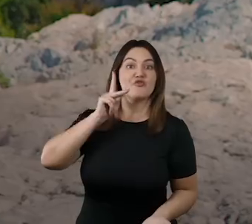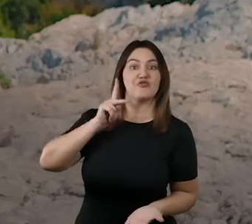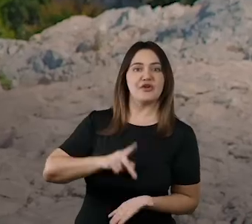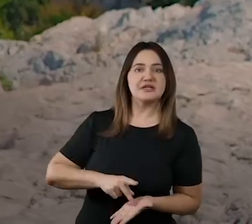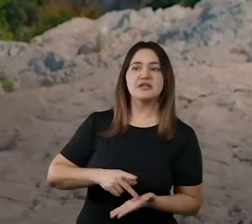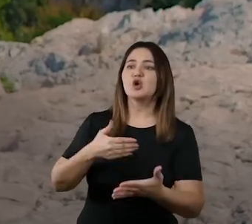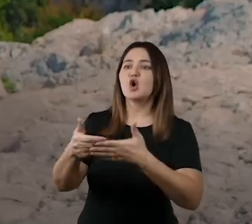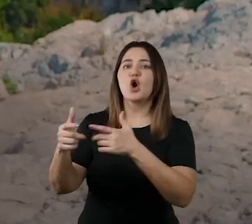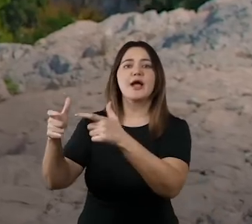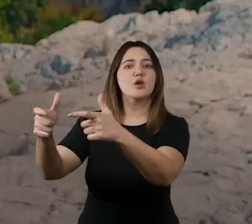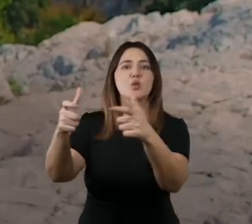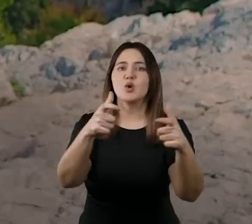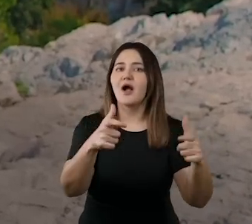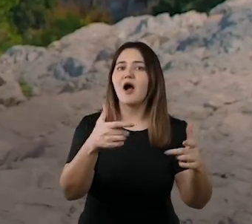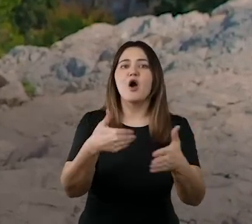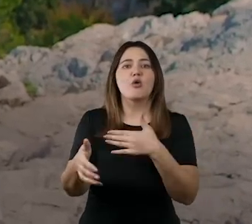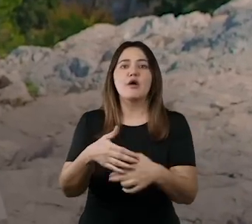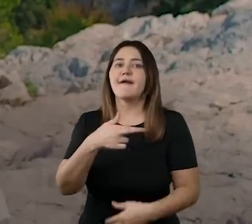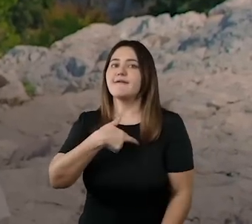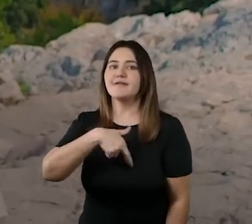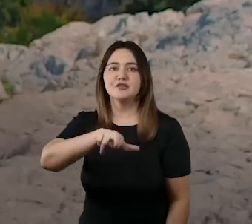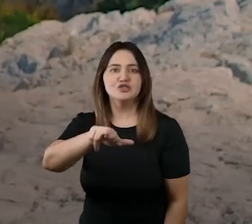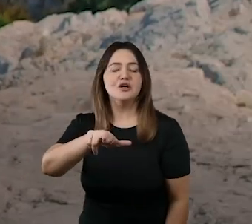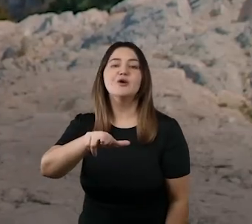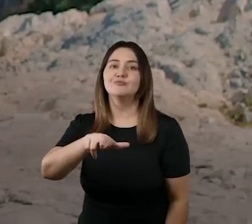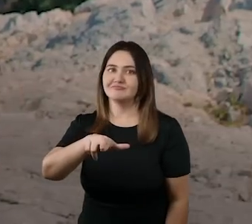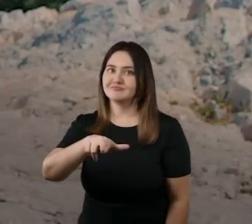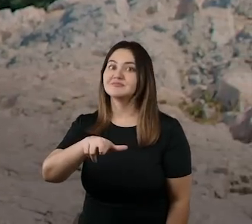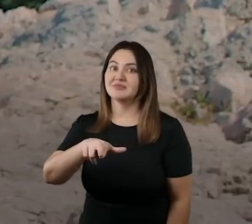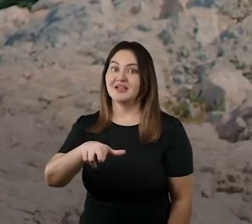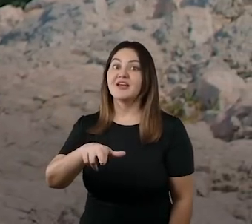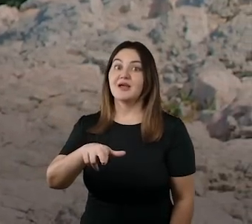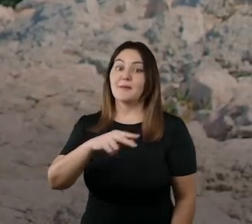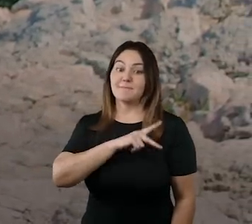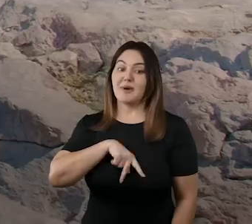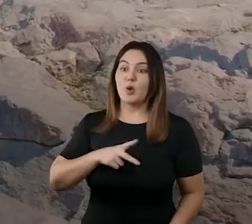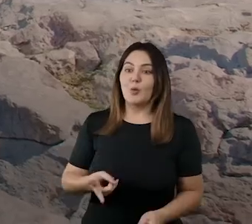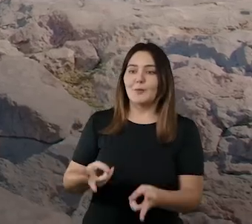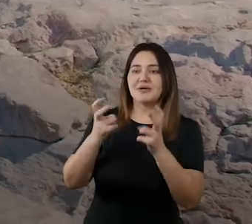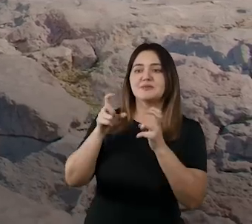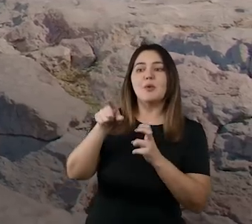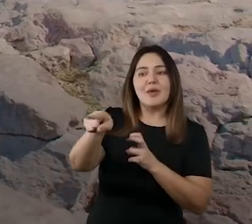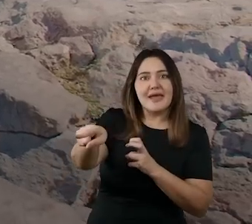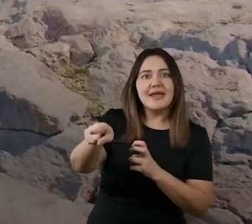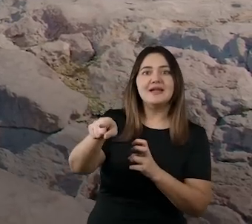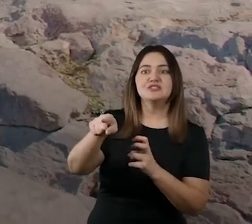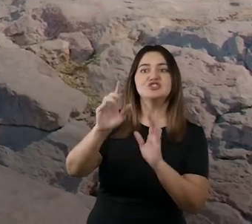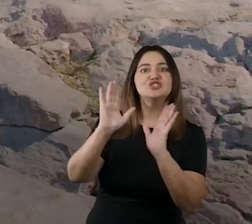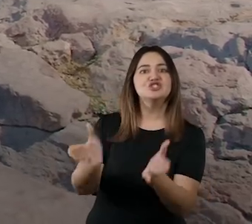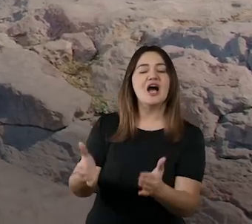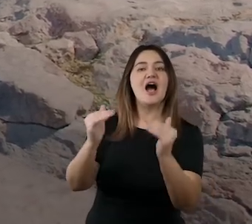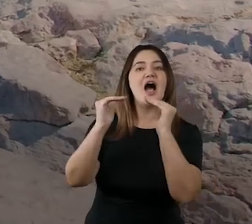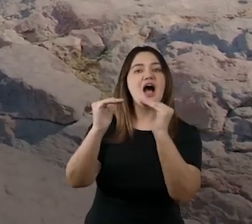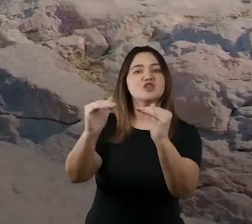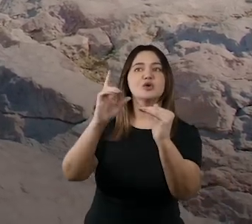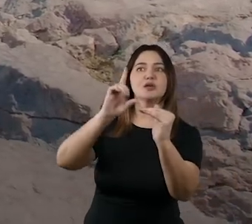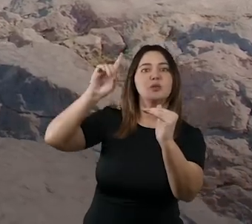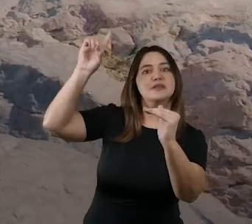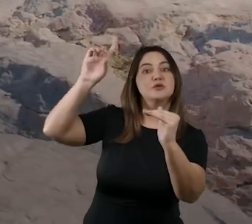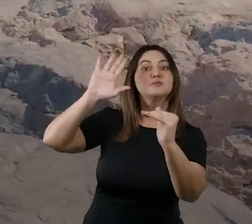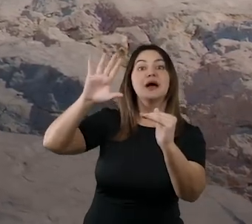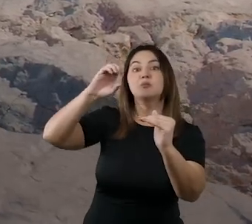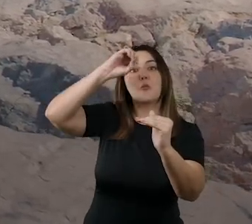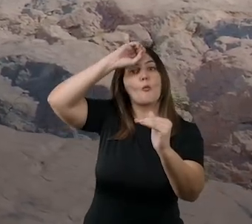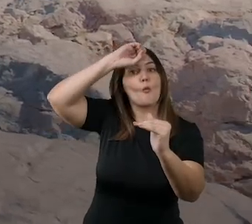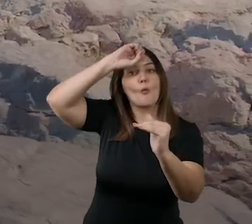em toda parte do mundo. Ele reconheceu que eles estavam adorando ao Deus verdadeiro, mesmo que não tivessem um conhecimento genuíno